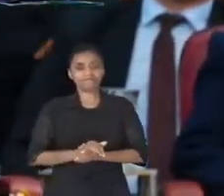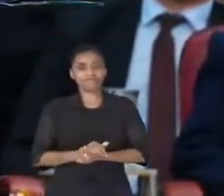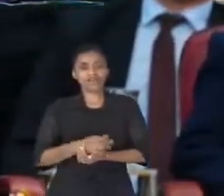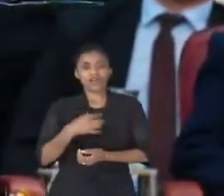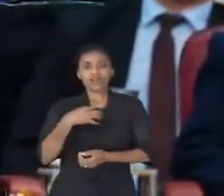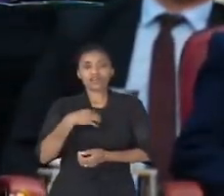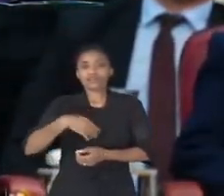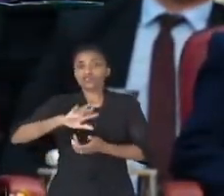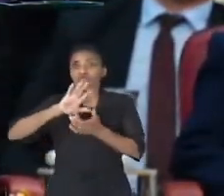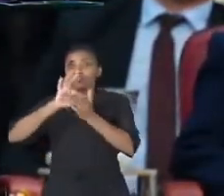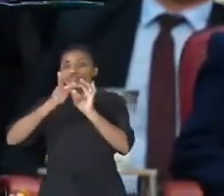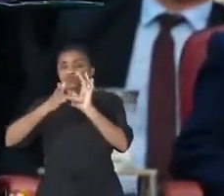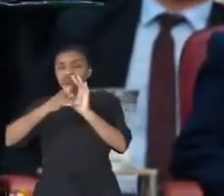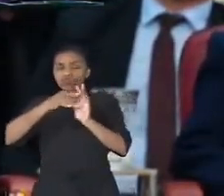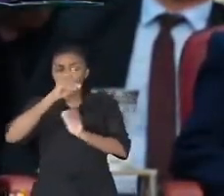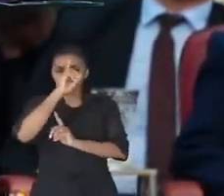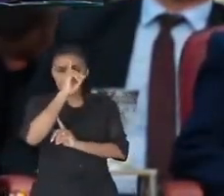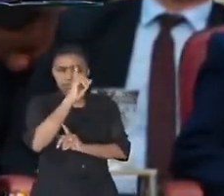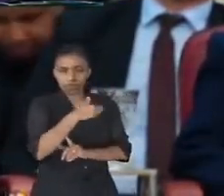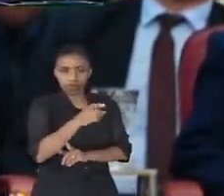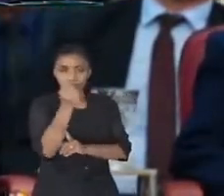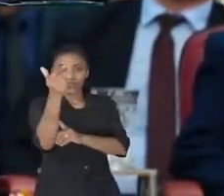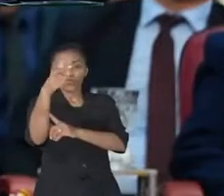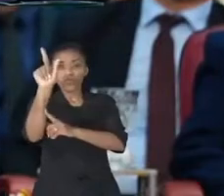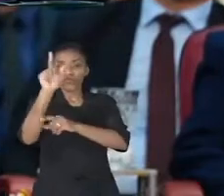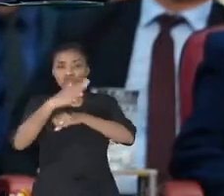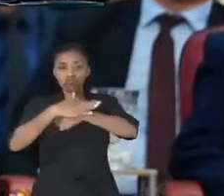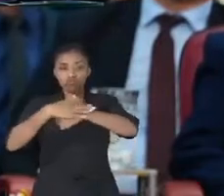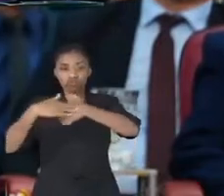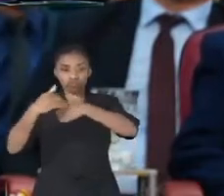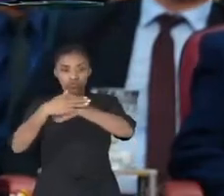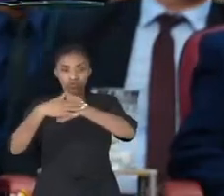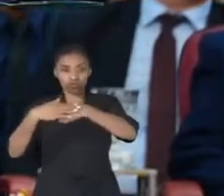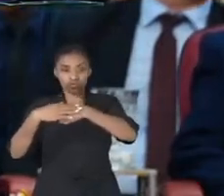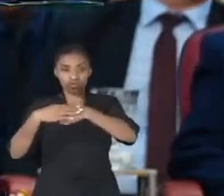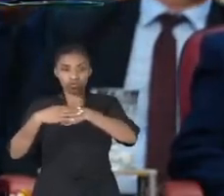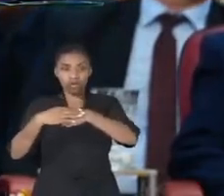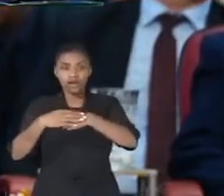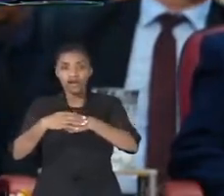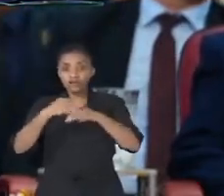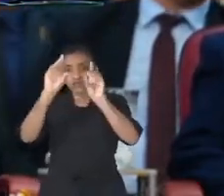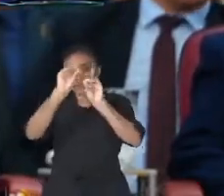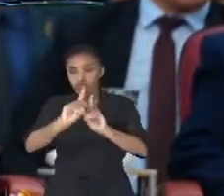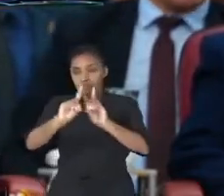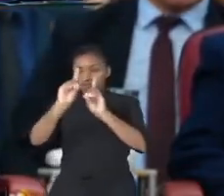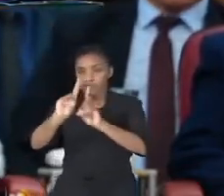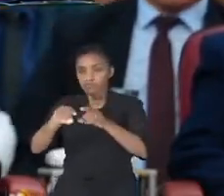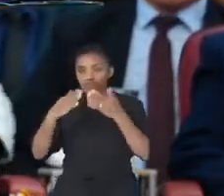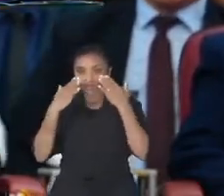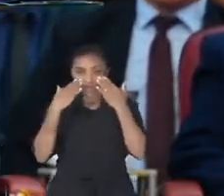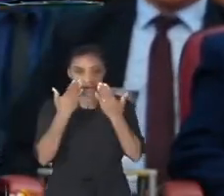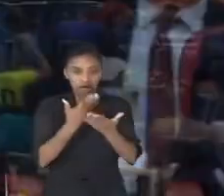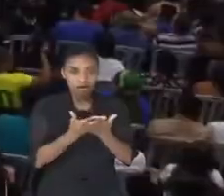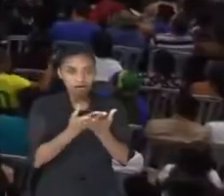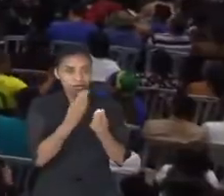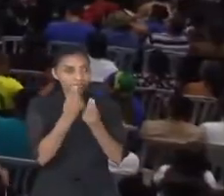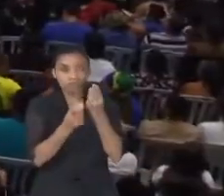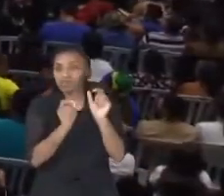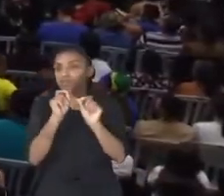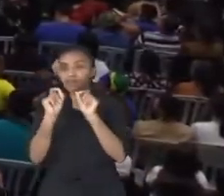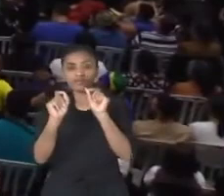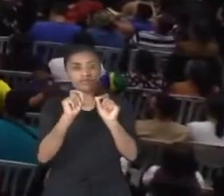Eu vos enviarei um outro consolador. Os olhos deles devem ter aberto mais ainda. Eles querem saber quem é esse